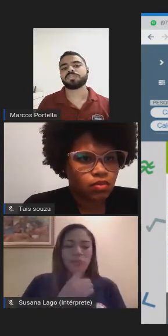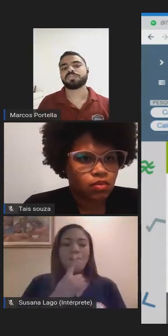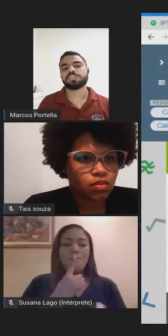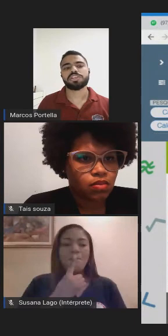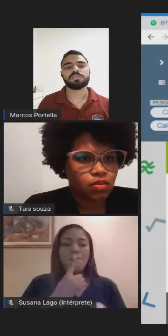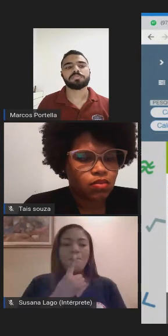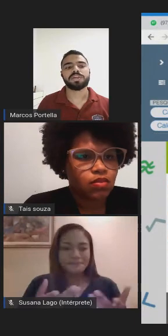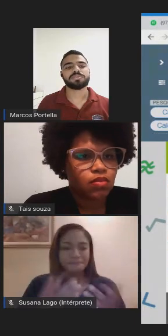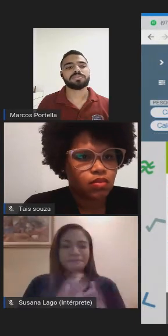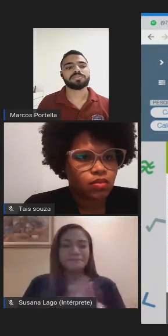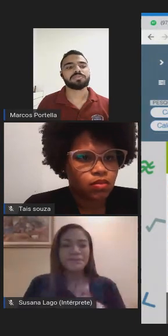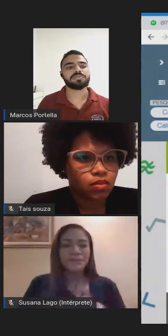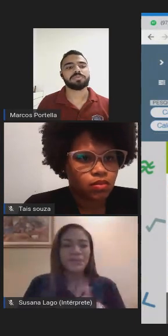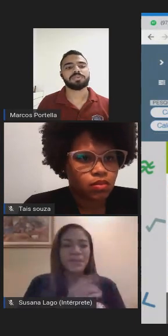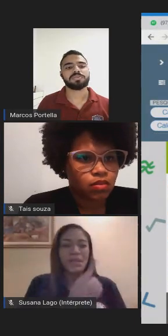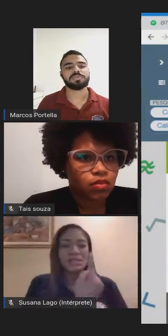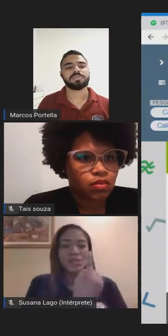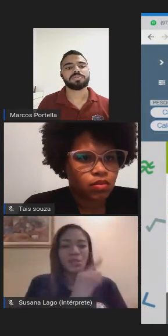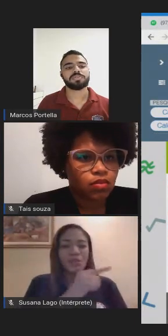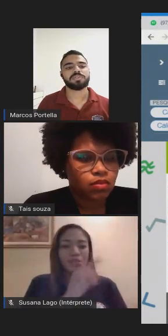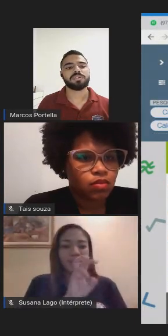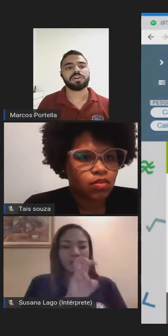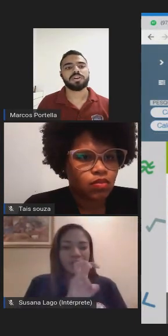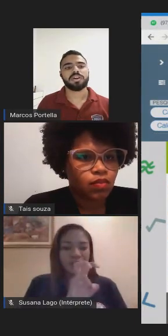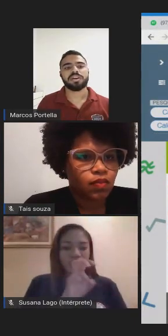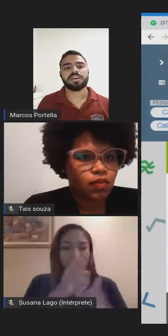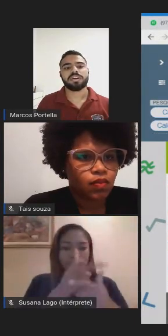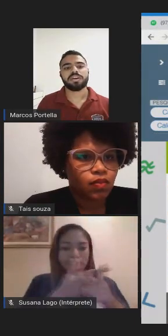1,5 dividido pelo o meu...